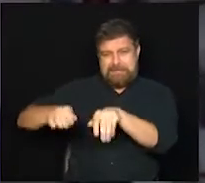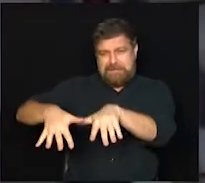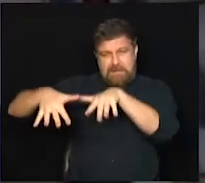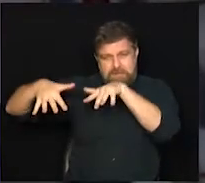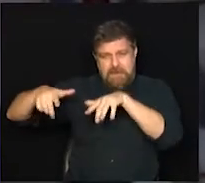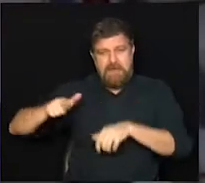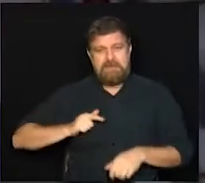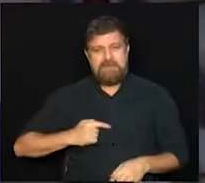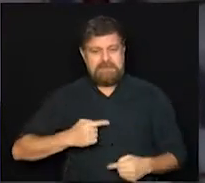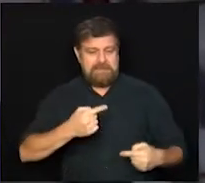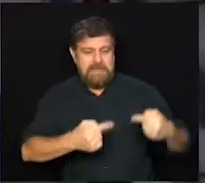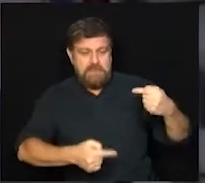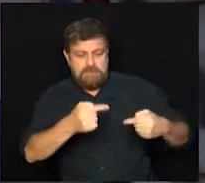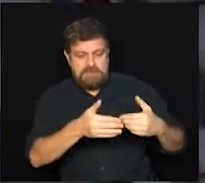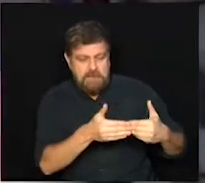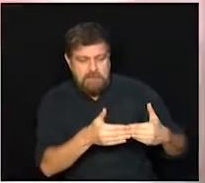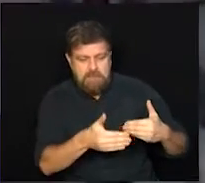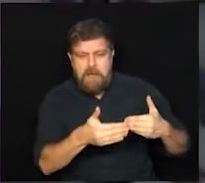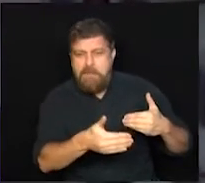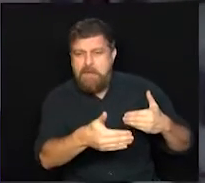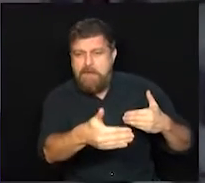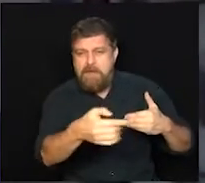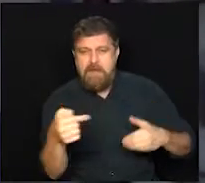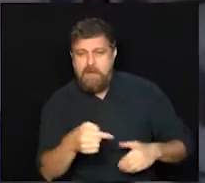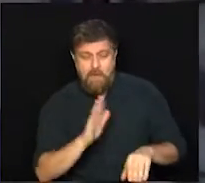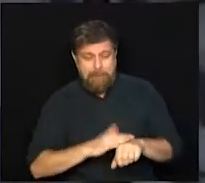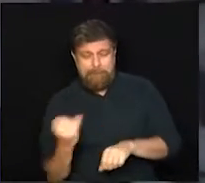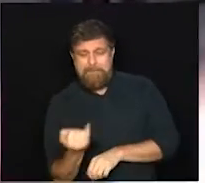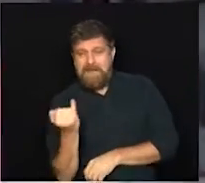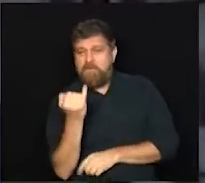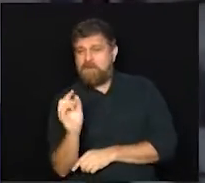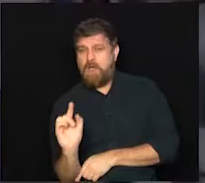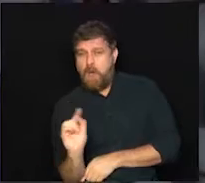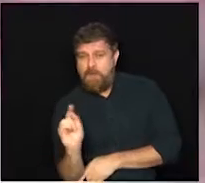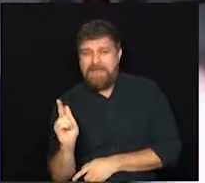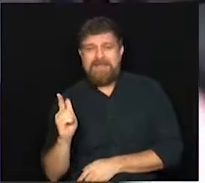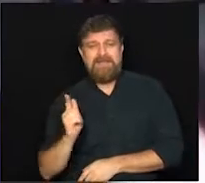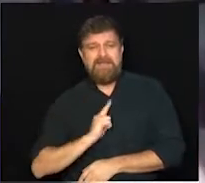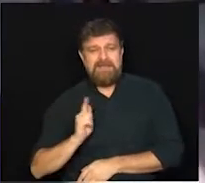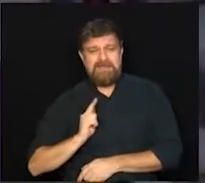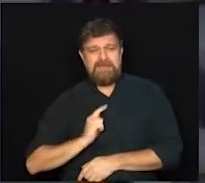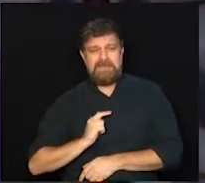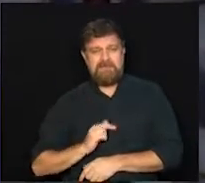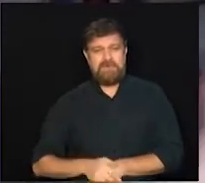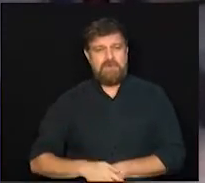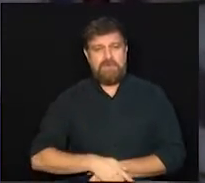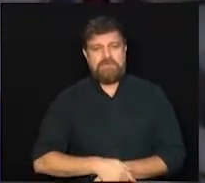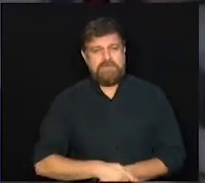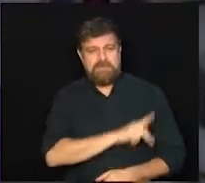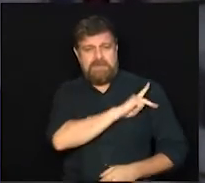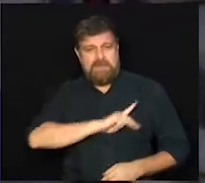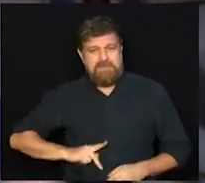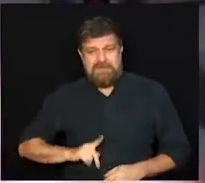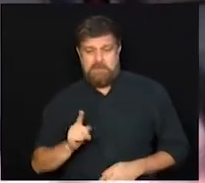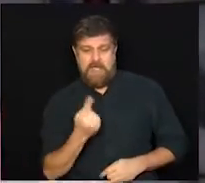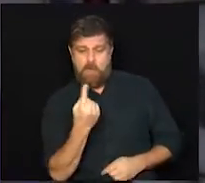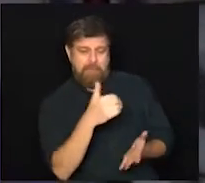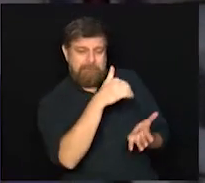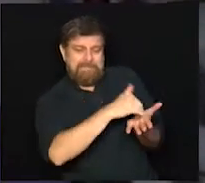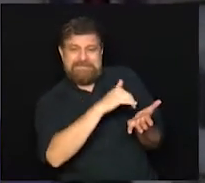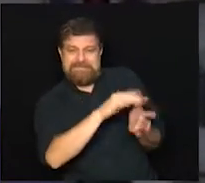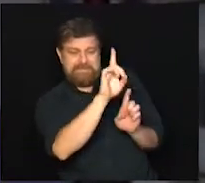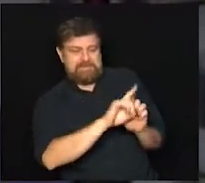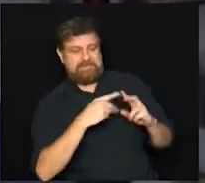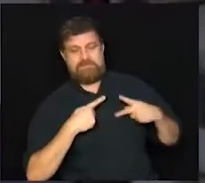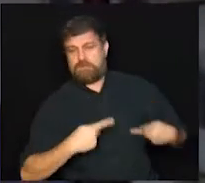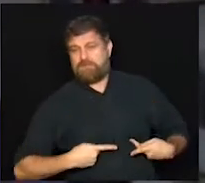processo de discussão, né? Mas o mais importante disso, foi envolvido todo o governo, não era da Secretaria de Direitos